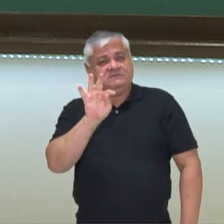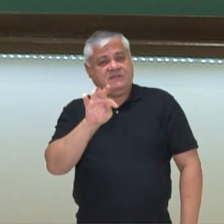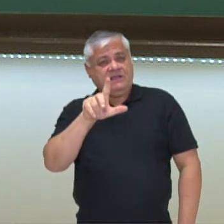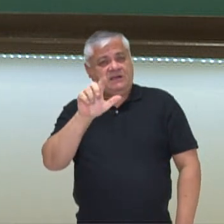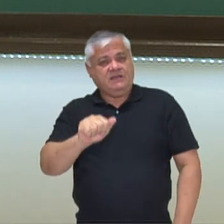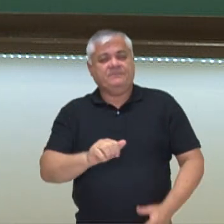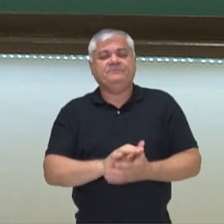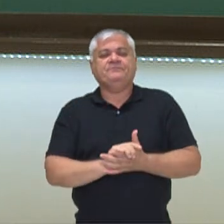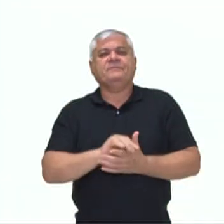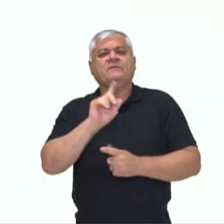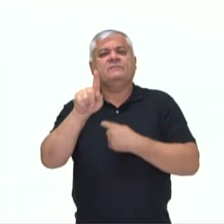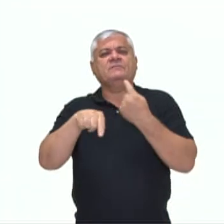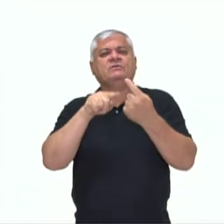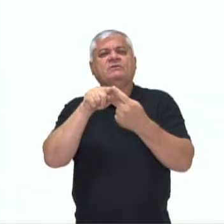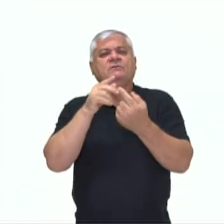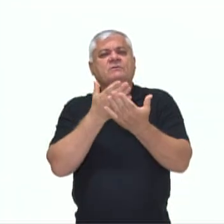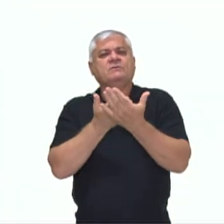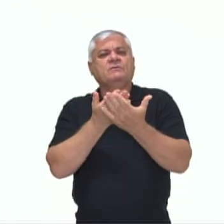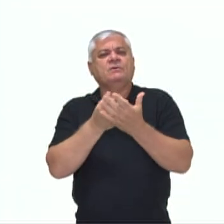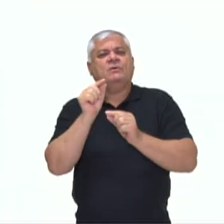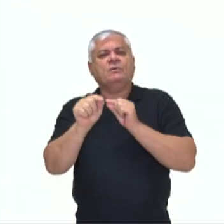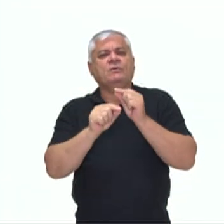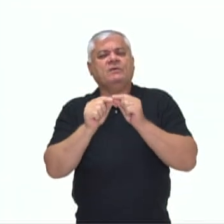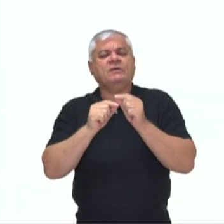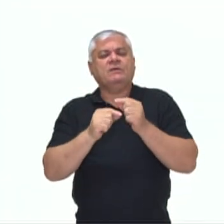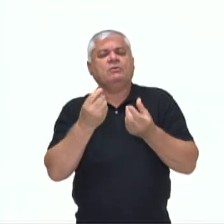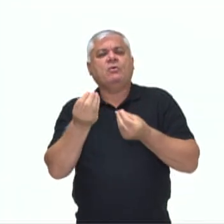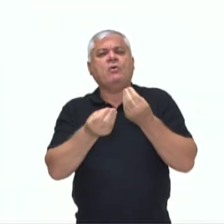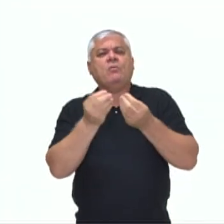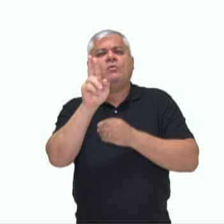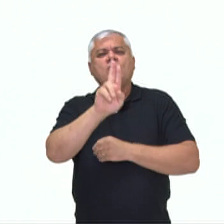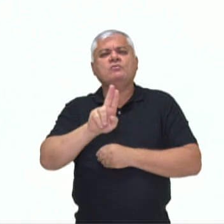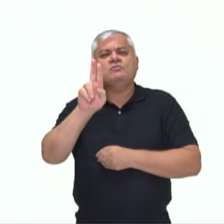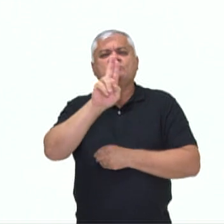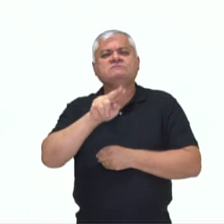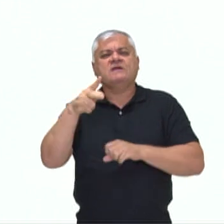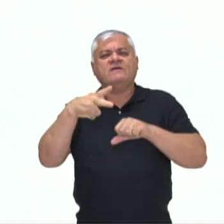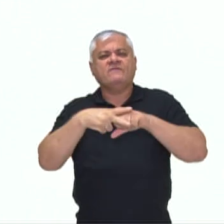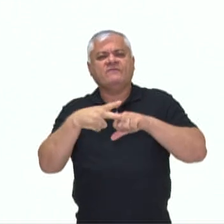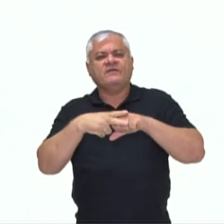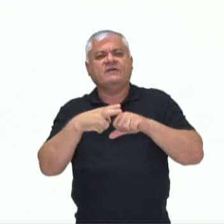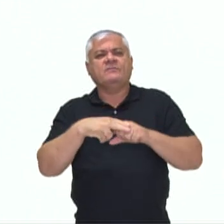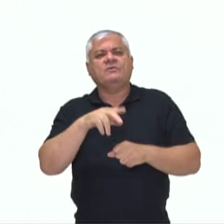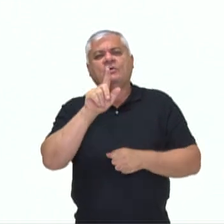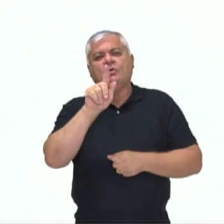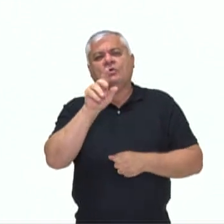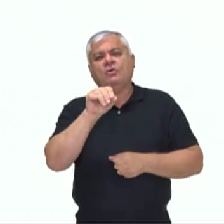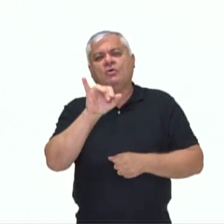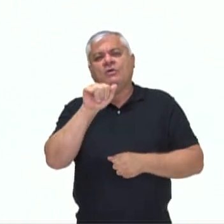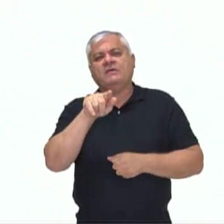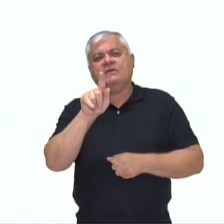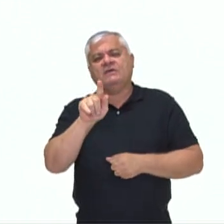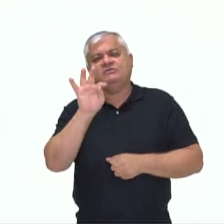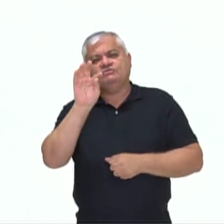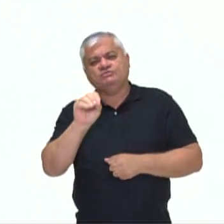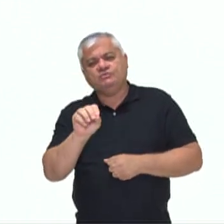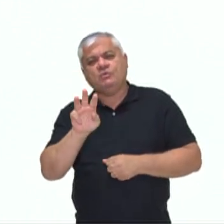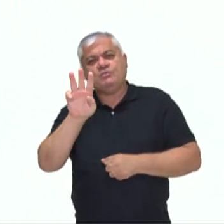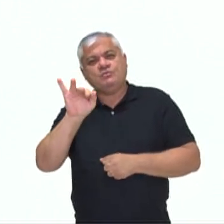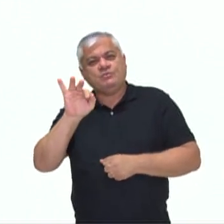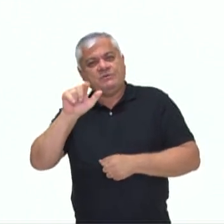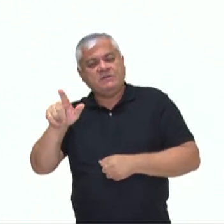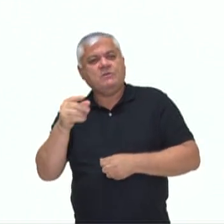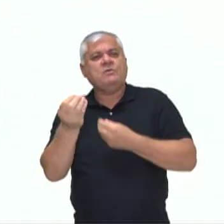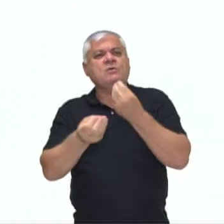O objetivo dessa aula é utilizar formas verbais do futuro, going to e will, para descrever planos e